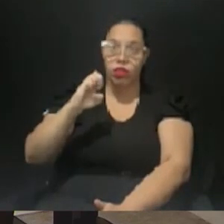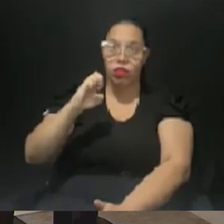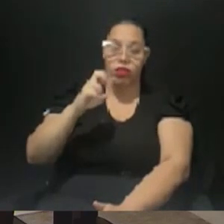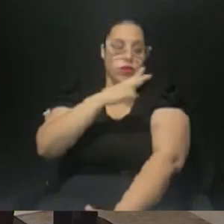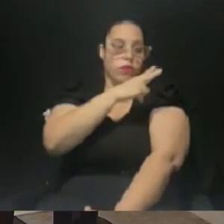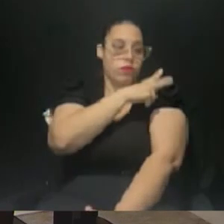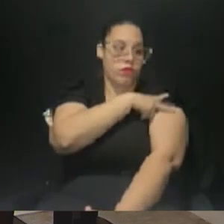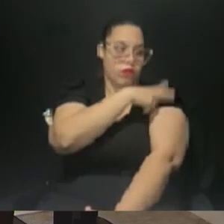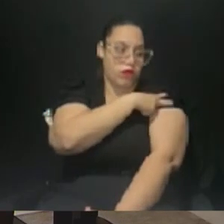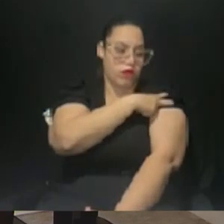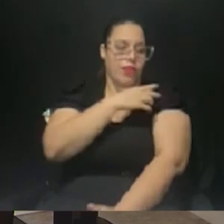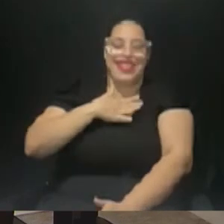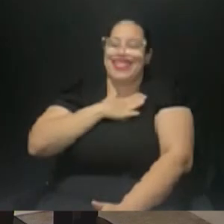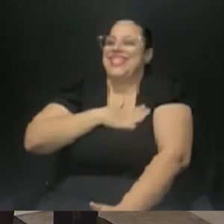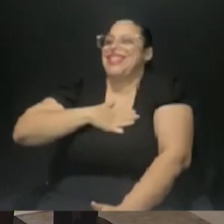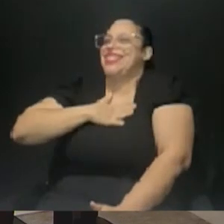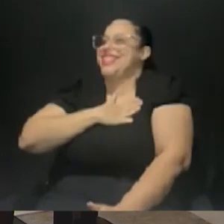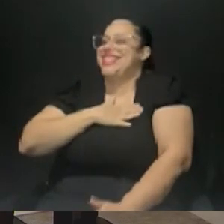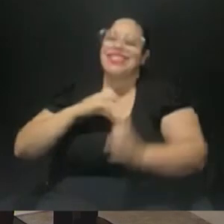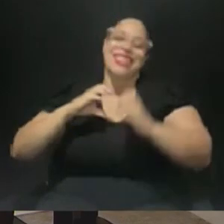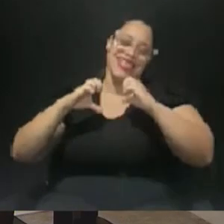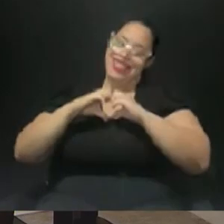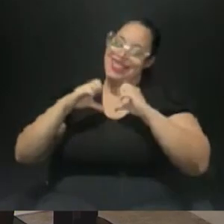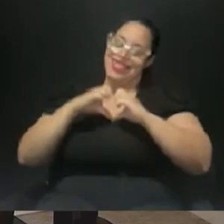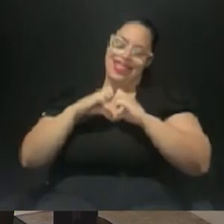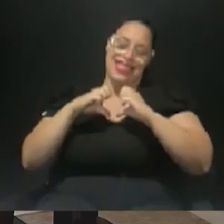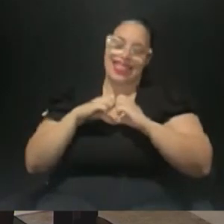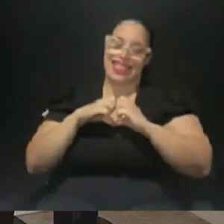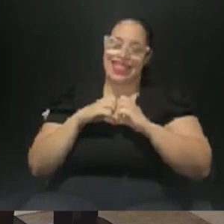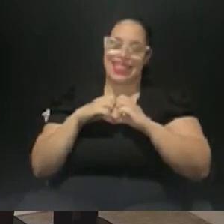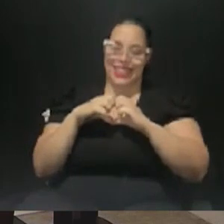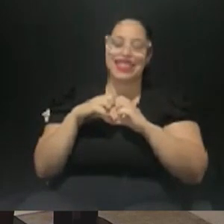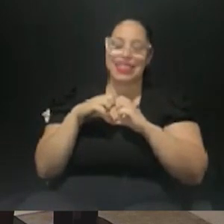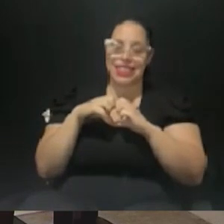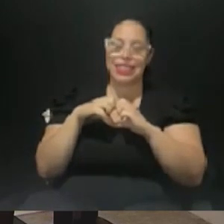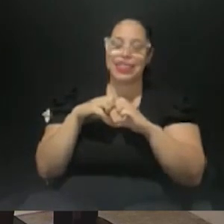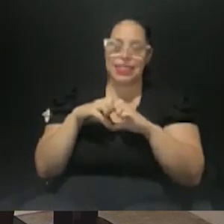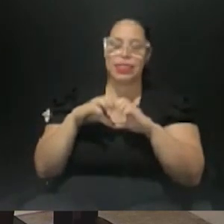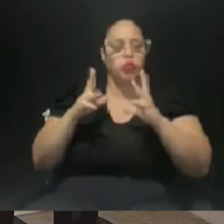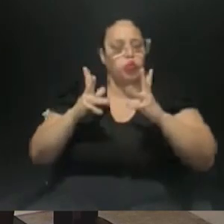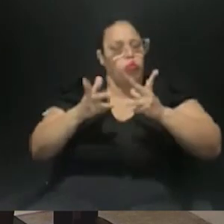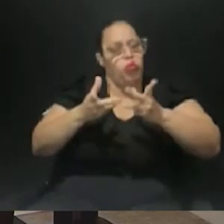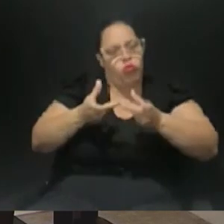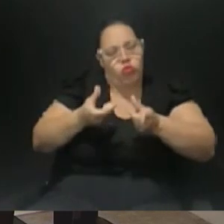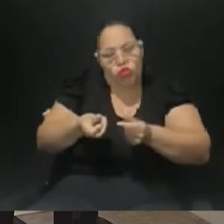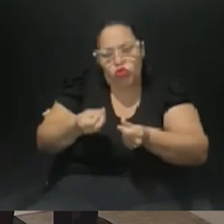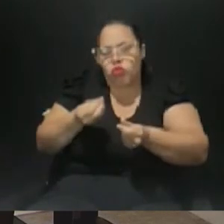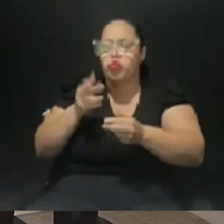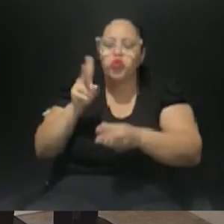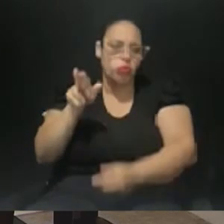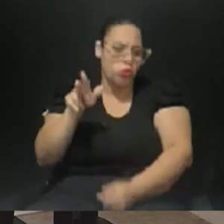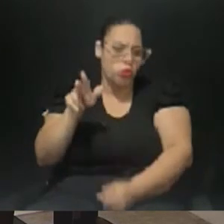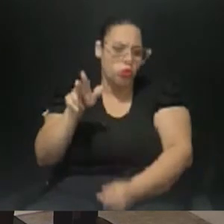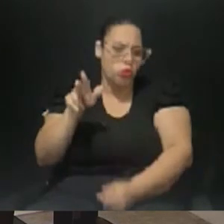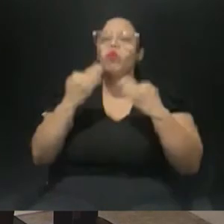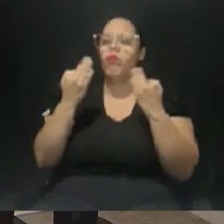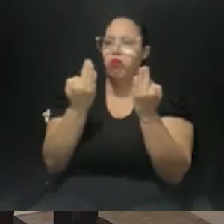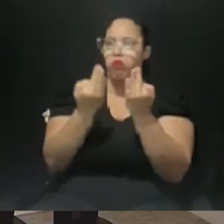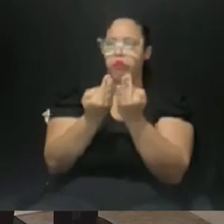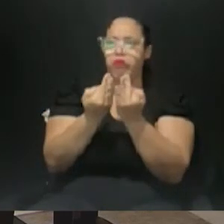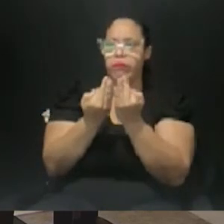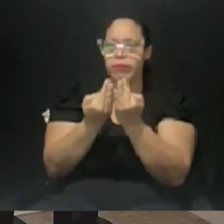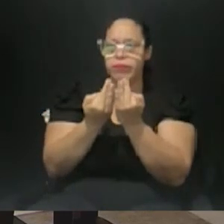que trata todo mundo como se fosse irmão da família. E é claro que esse exemplo e modelo